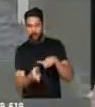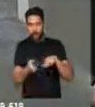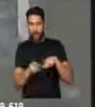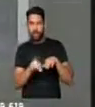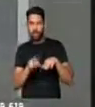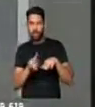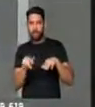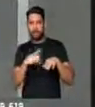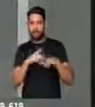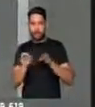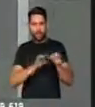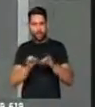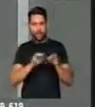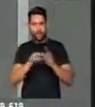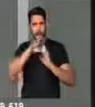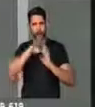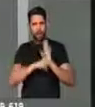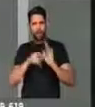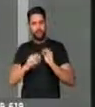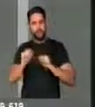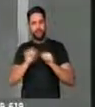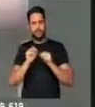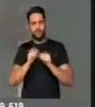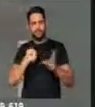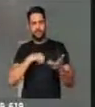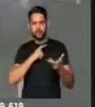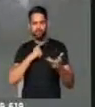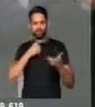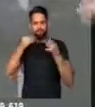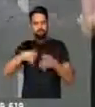a ordem de que aquilo que se idealizou, aquilo que